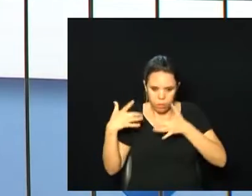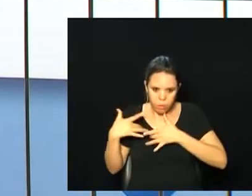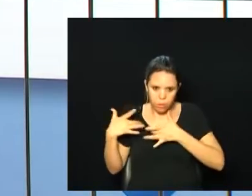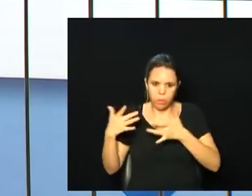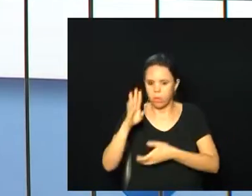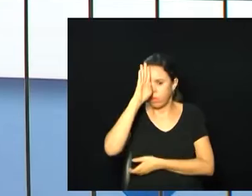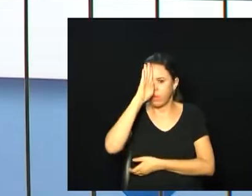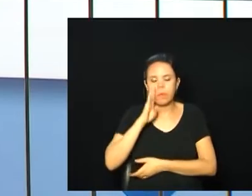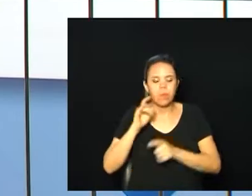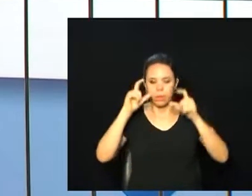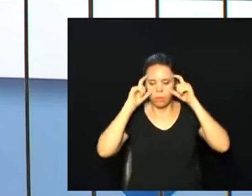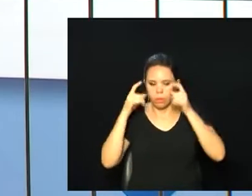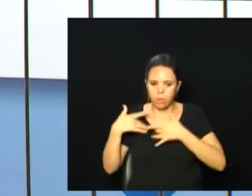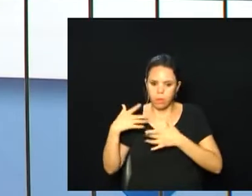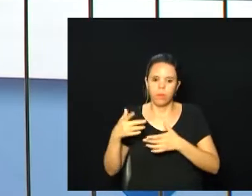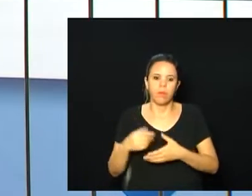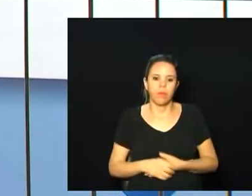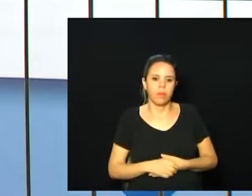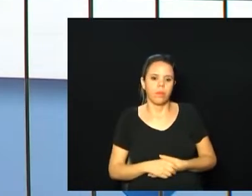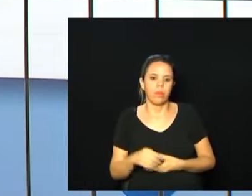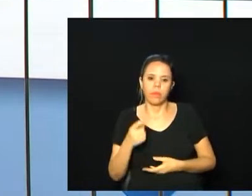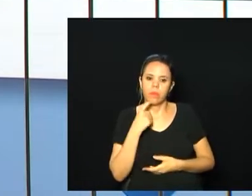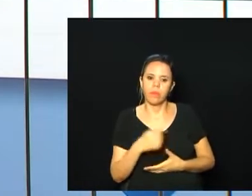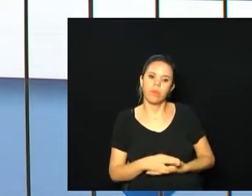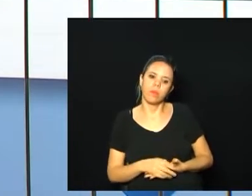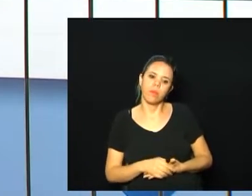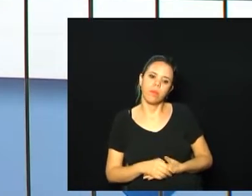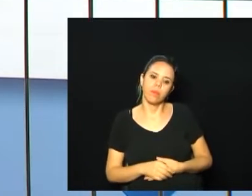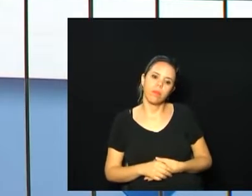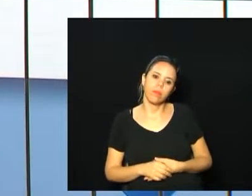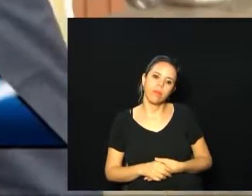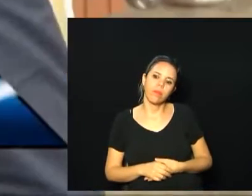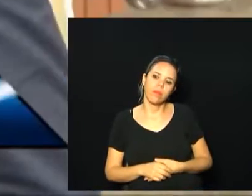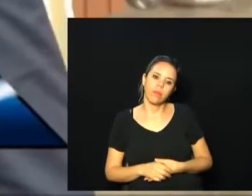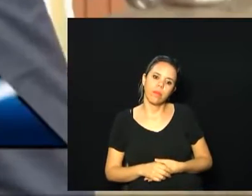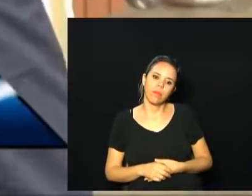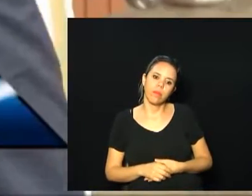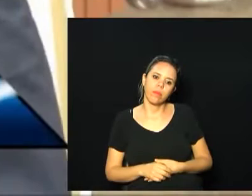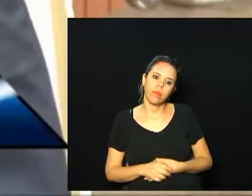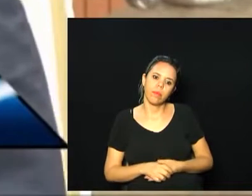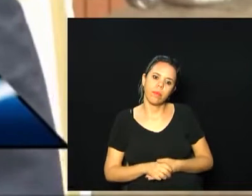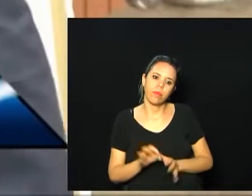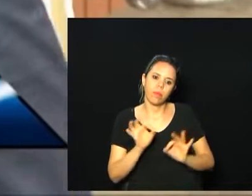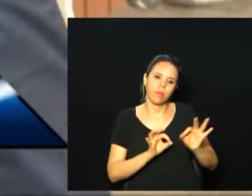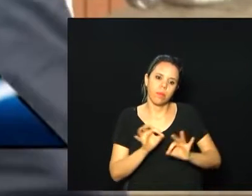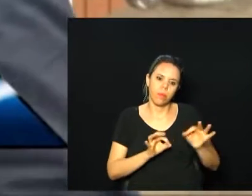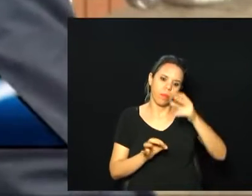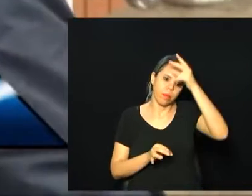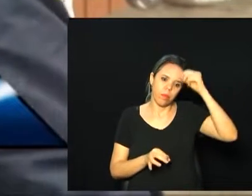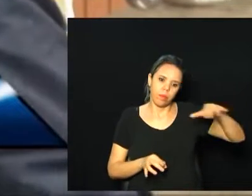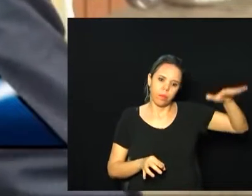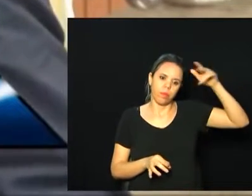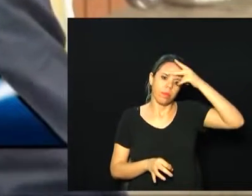fornecimento gratuito de armações de óculos aqui em Campinas. Ele vai ser gerido pela prefeitura,